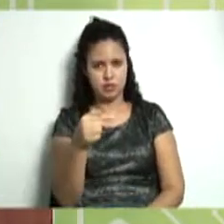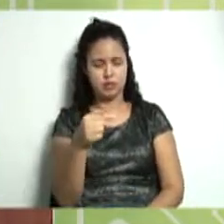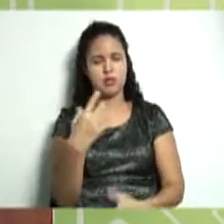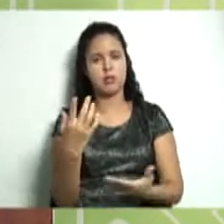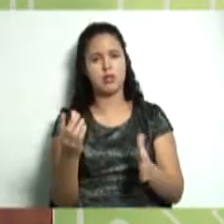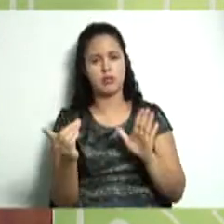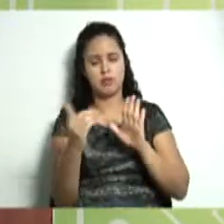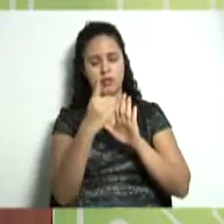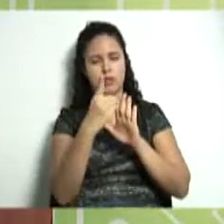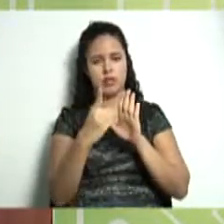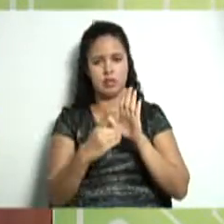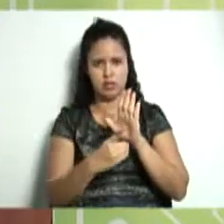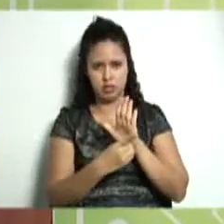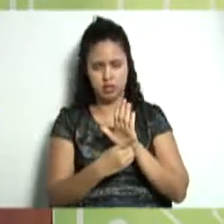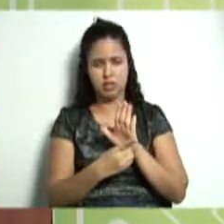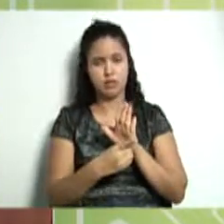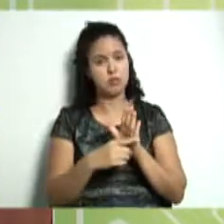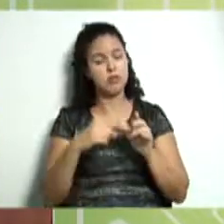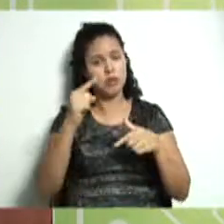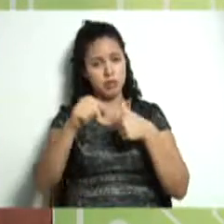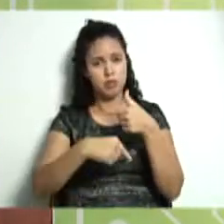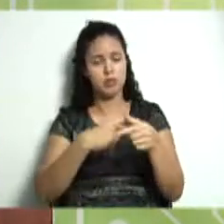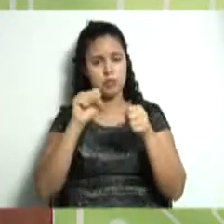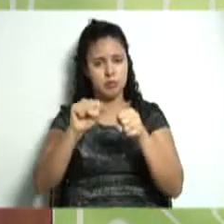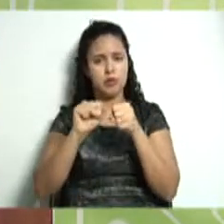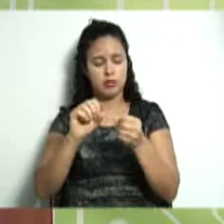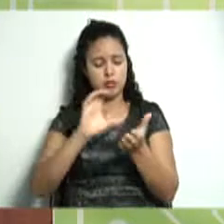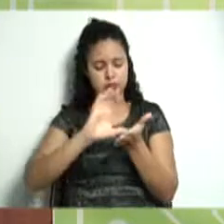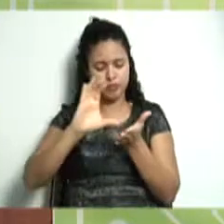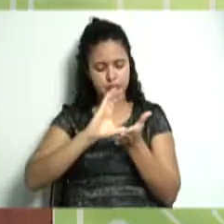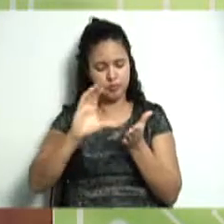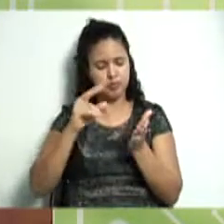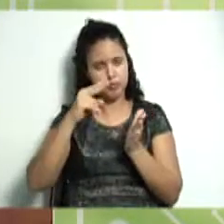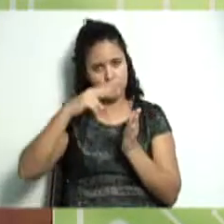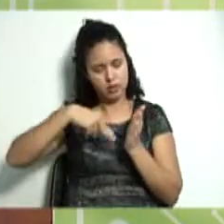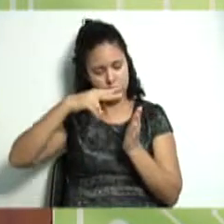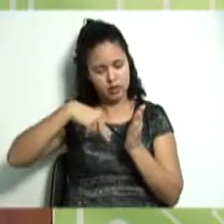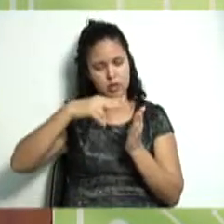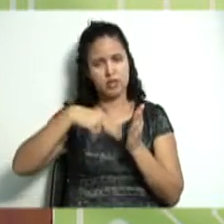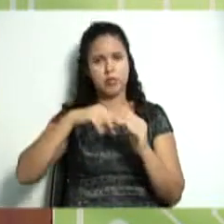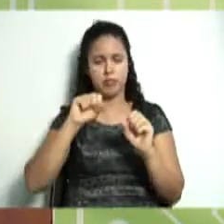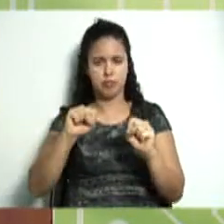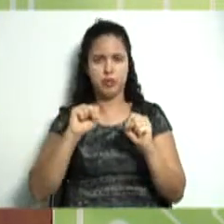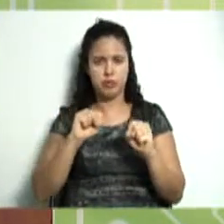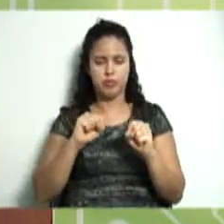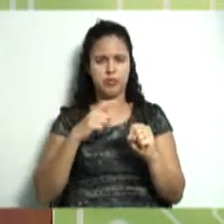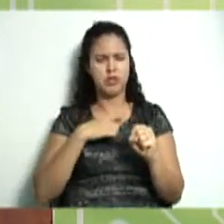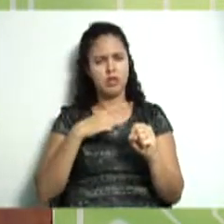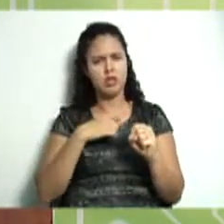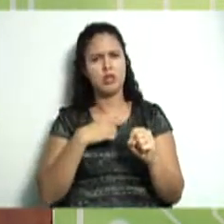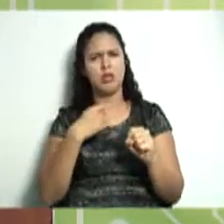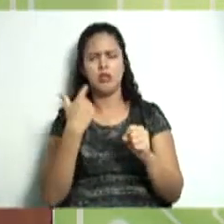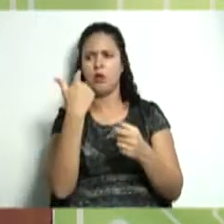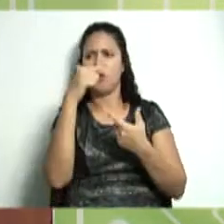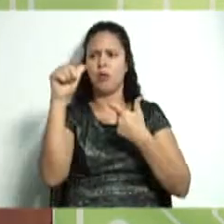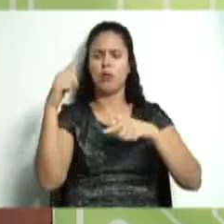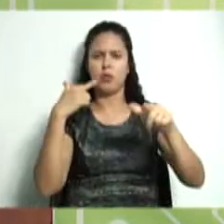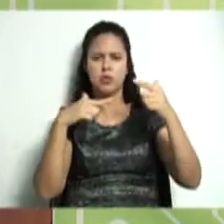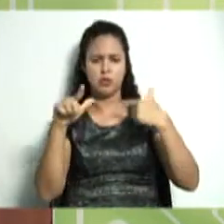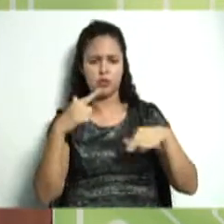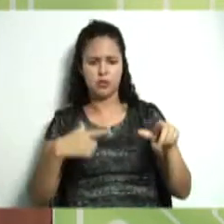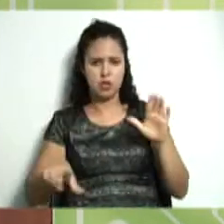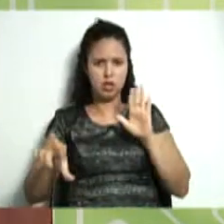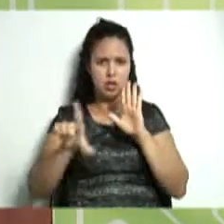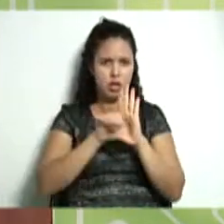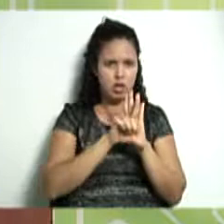vocês forem olhar no caderno de vocês, existem várias outras normativas que substituem essa, que atualizam